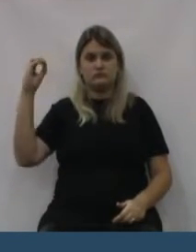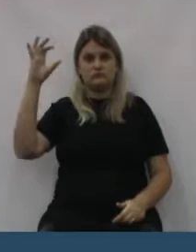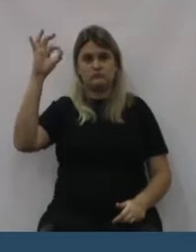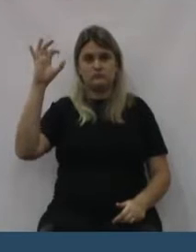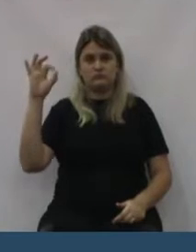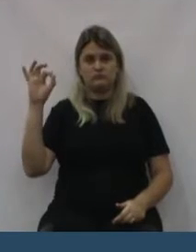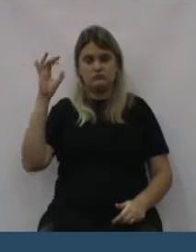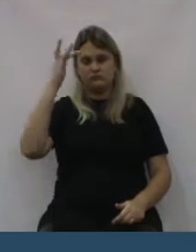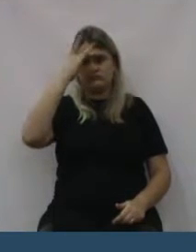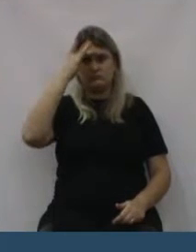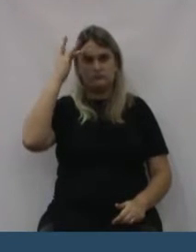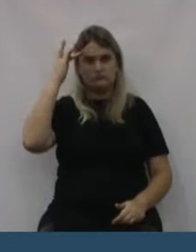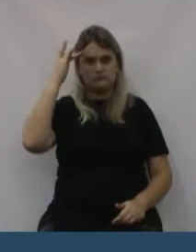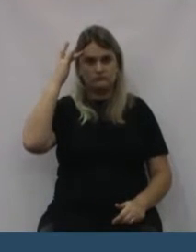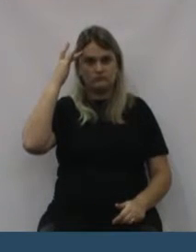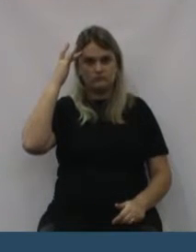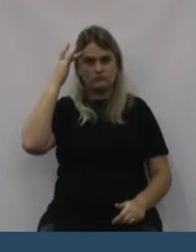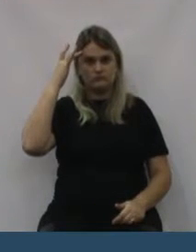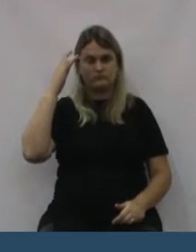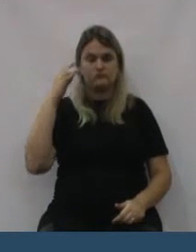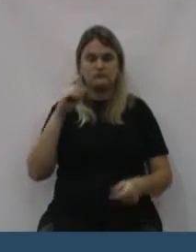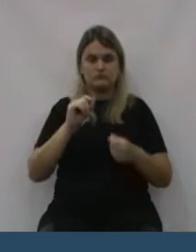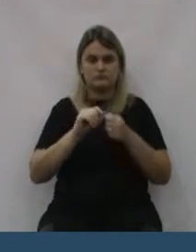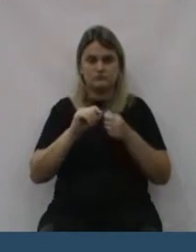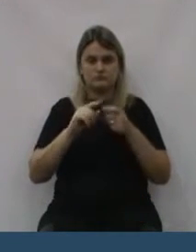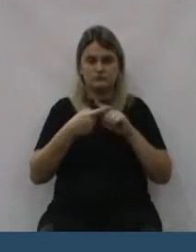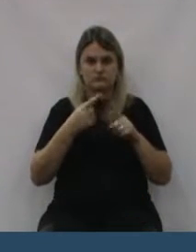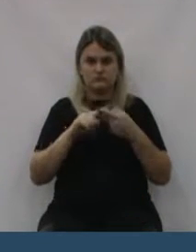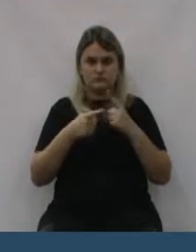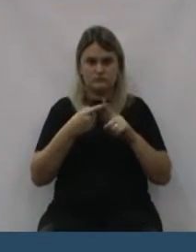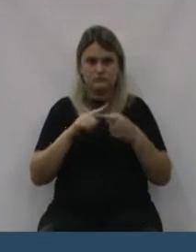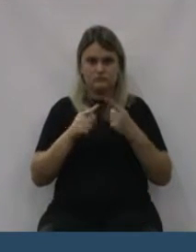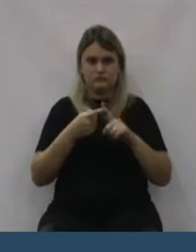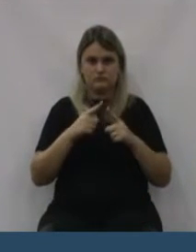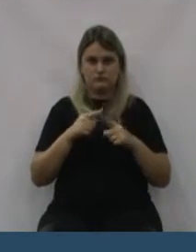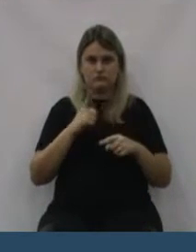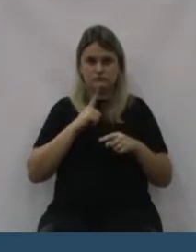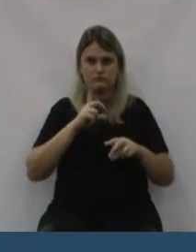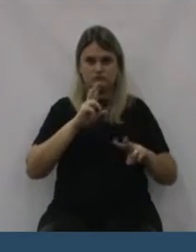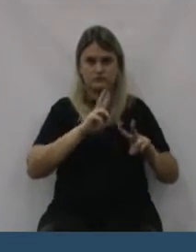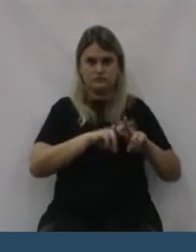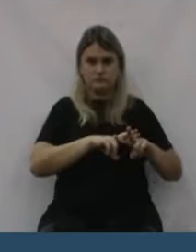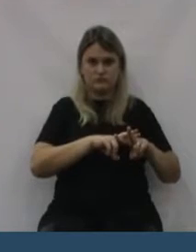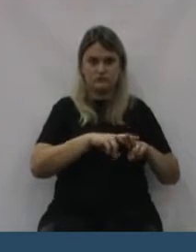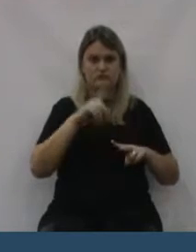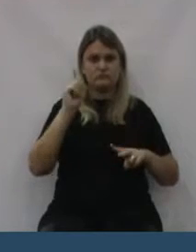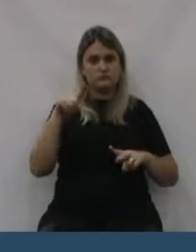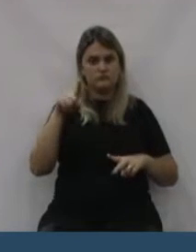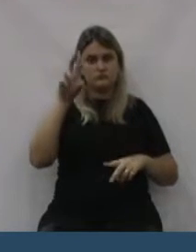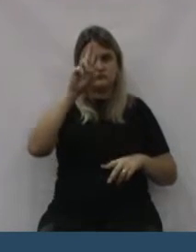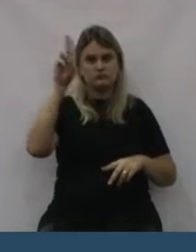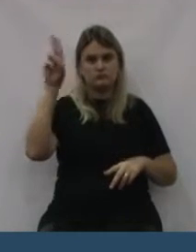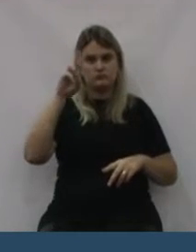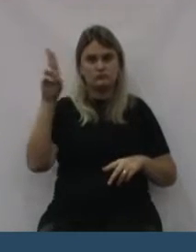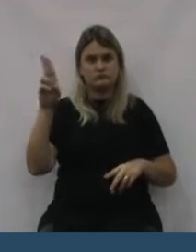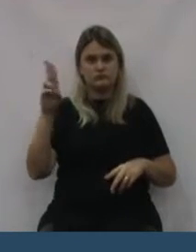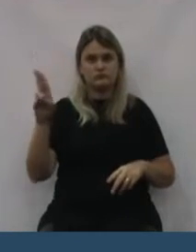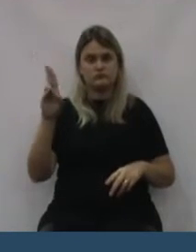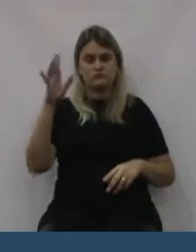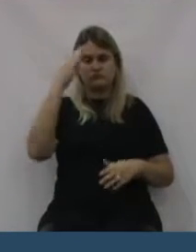será. E através de uma emenda, podemos sim diminuir, porque na Operação Lava